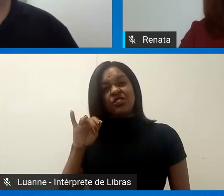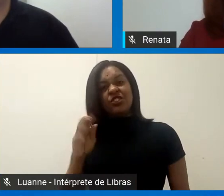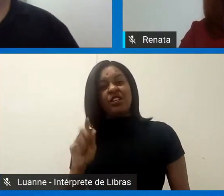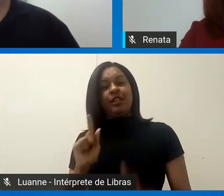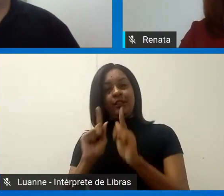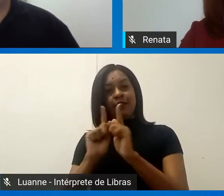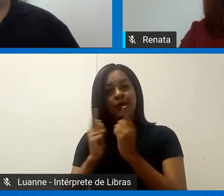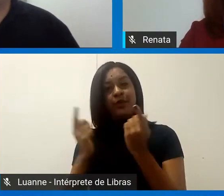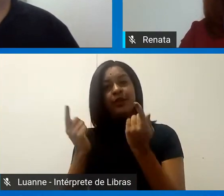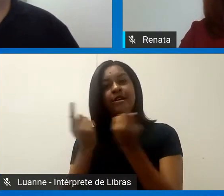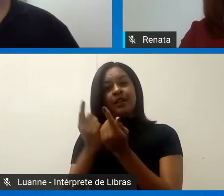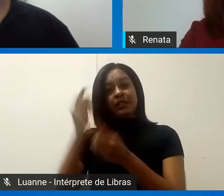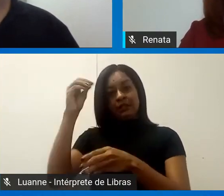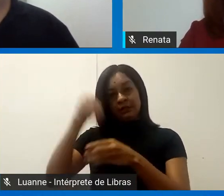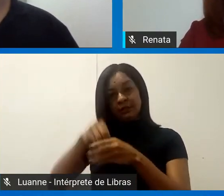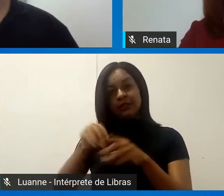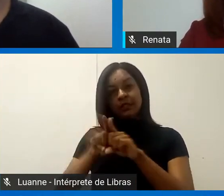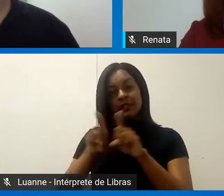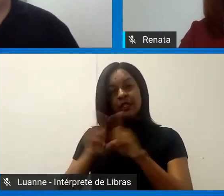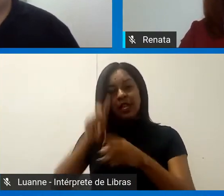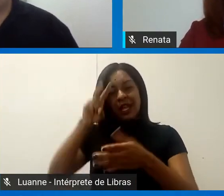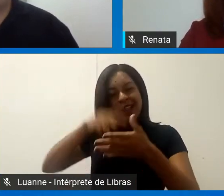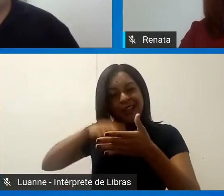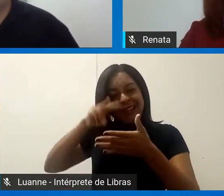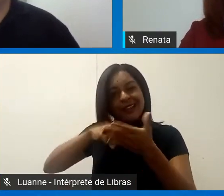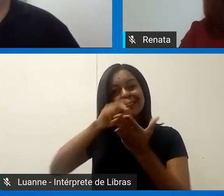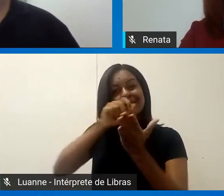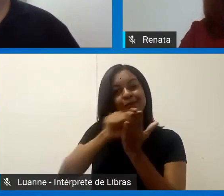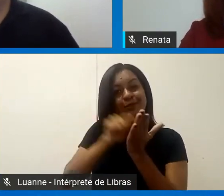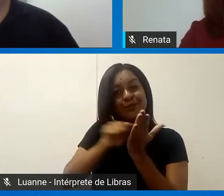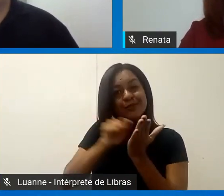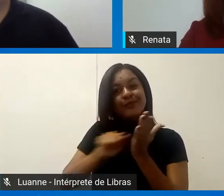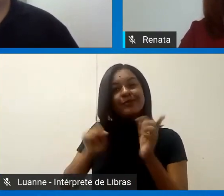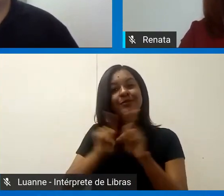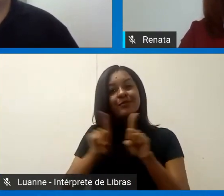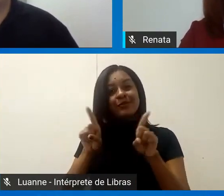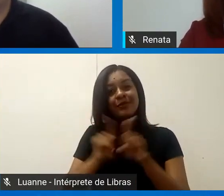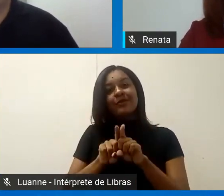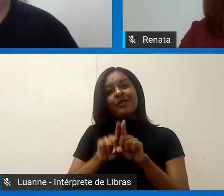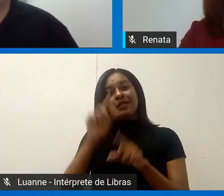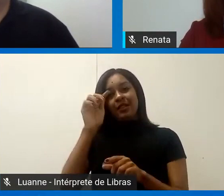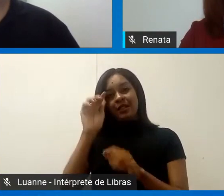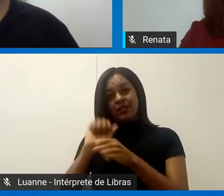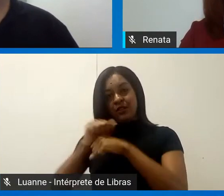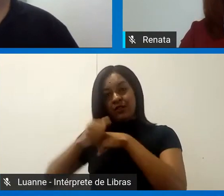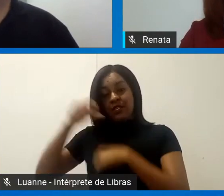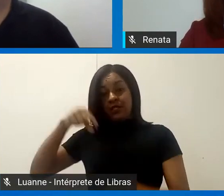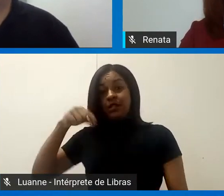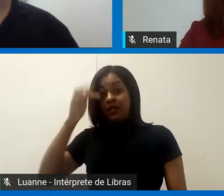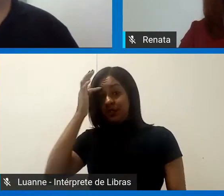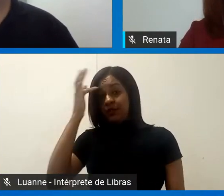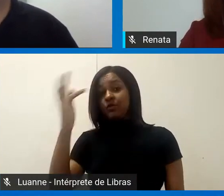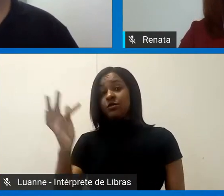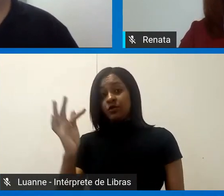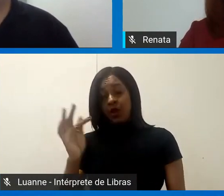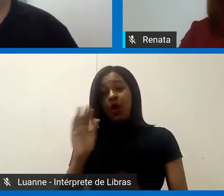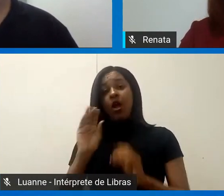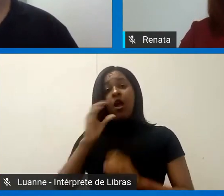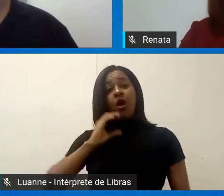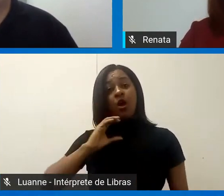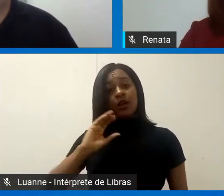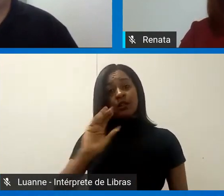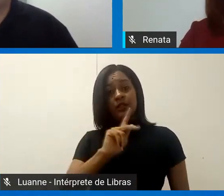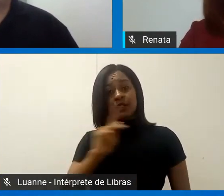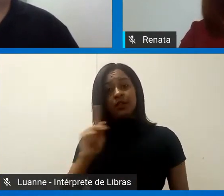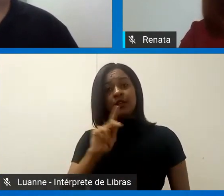alfabetização leitura e letramento da pílula da Faculdade de Filosofia Ciências e Letras que é coordenado pela Professora Doutora